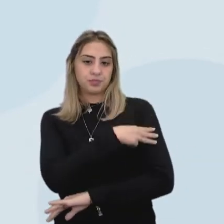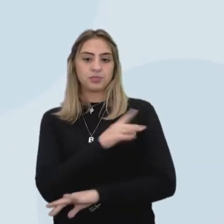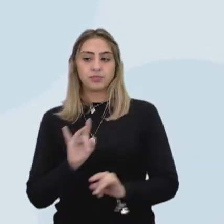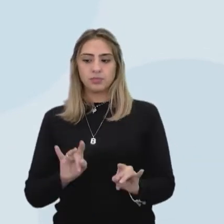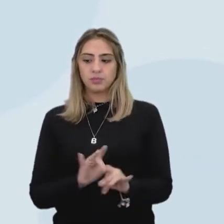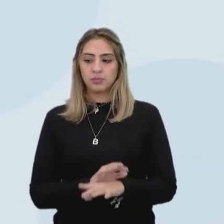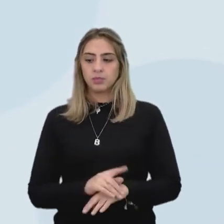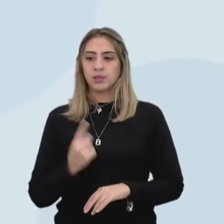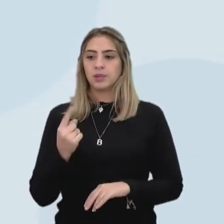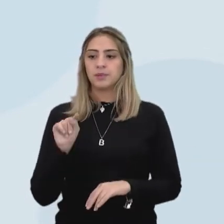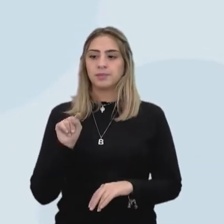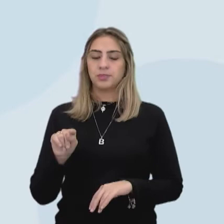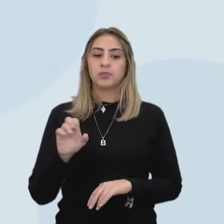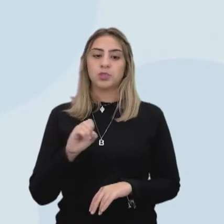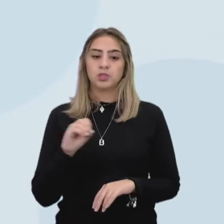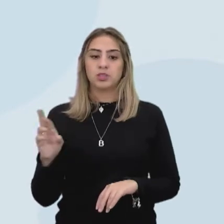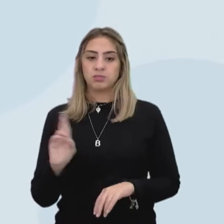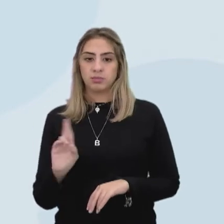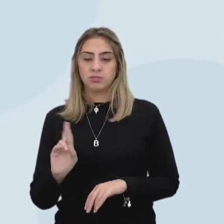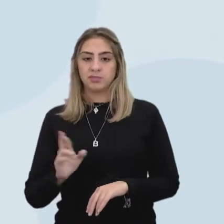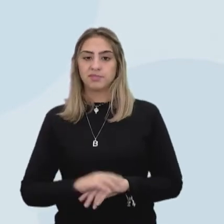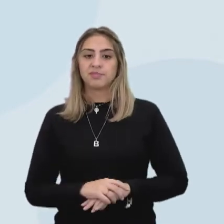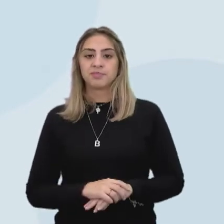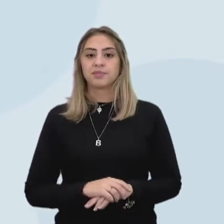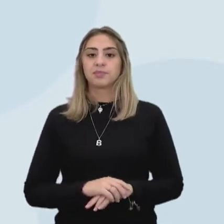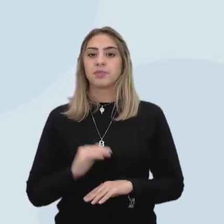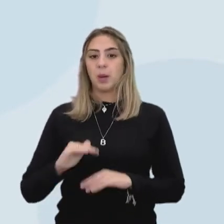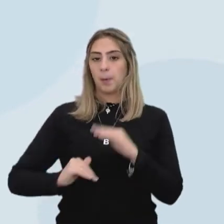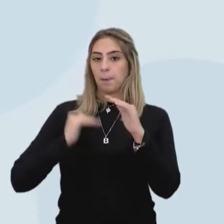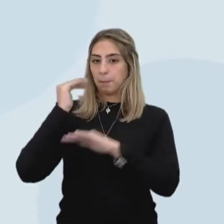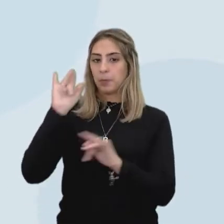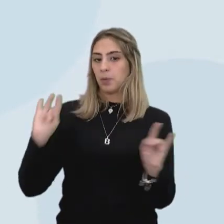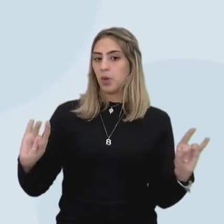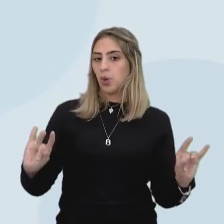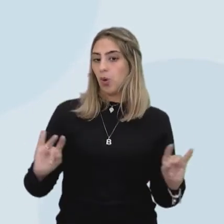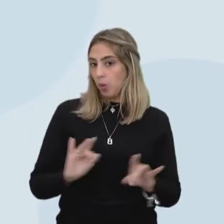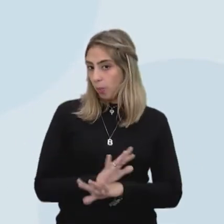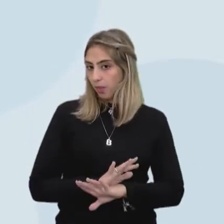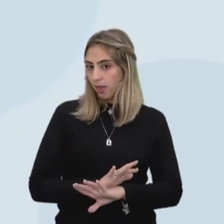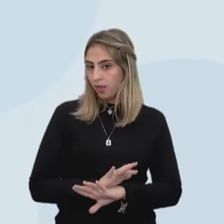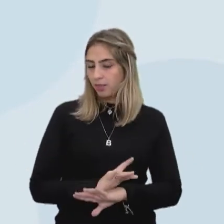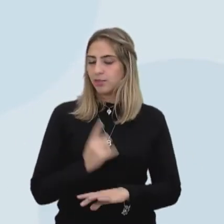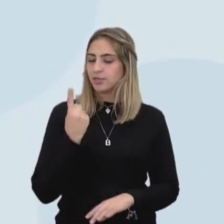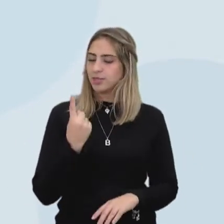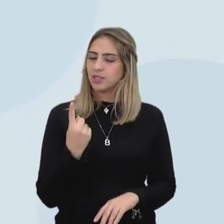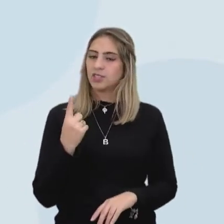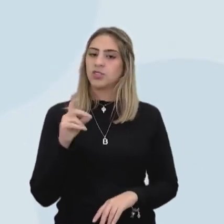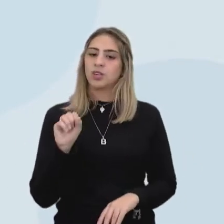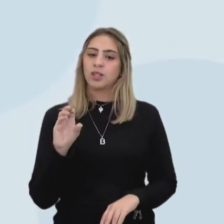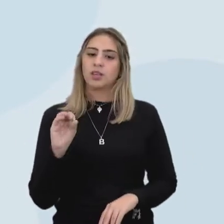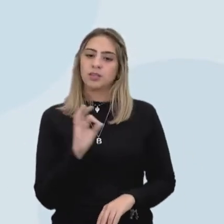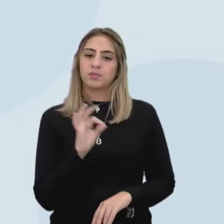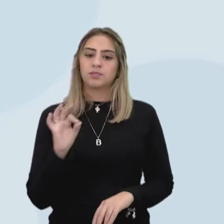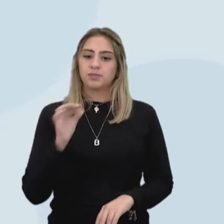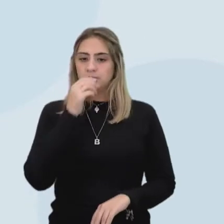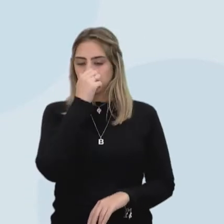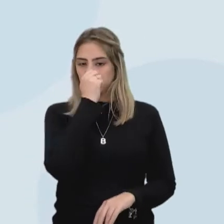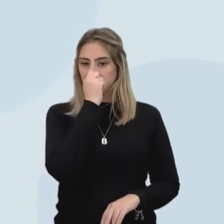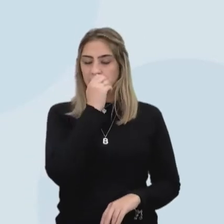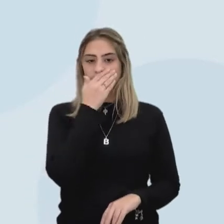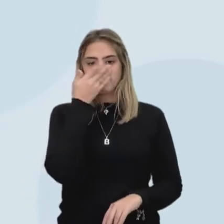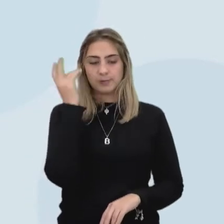moedinhas, R$ 1.860. Ensino superior completo, 180 moedinhas, R$